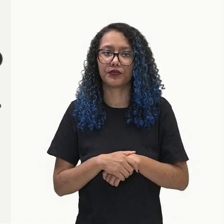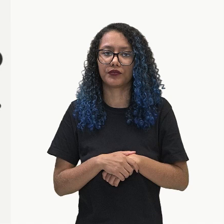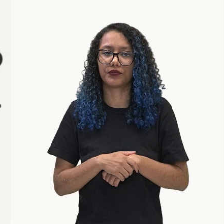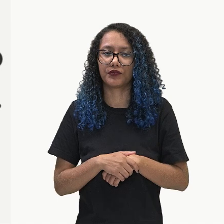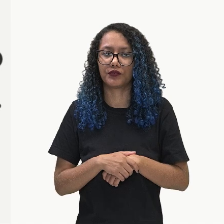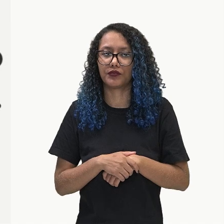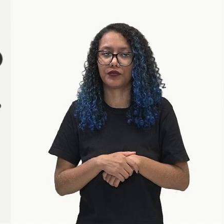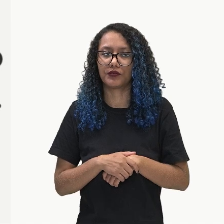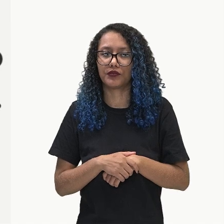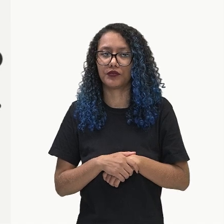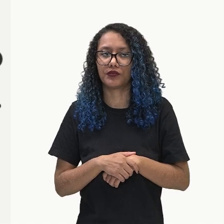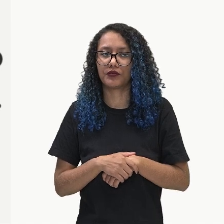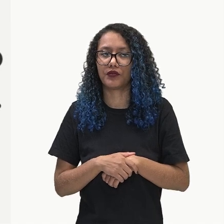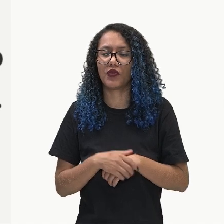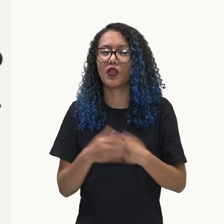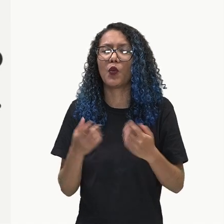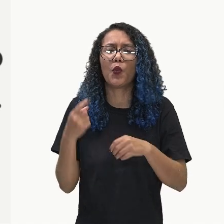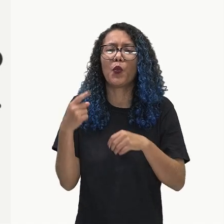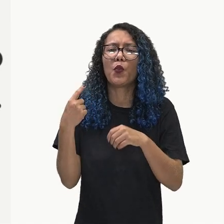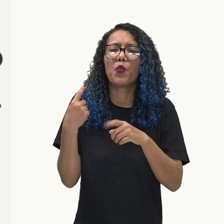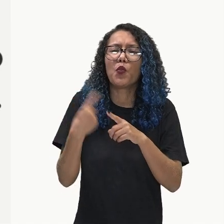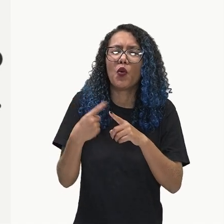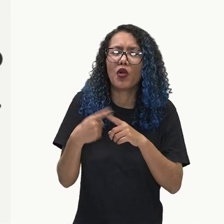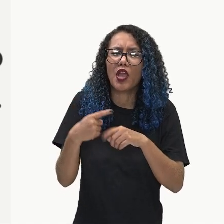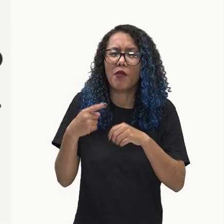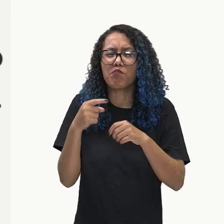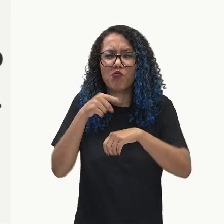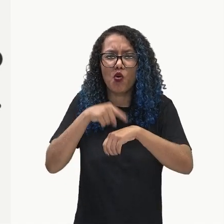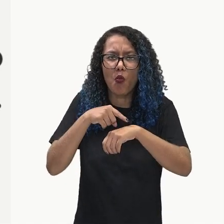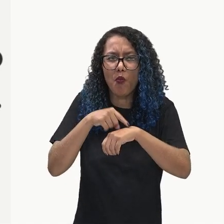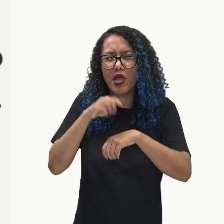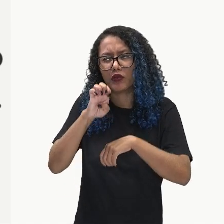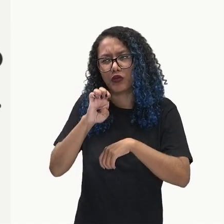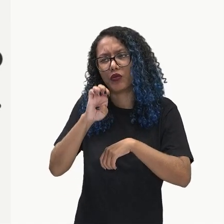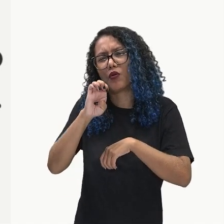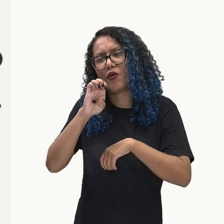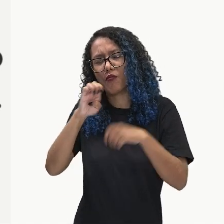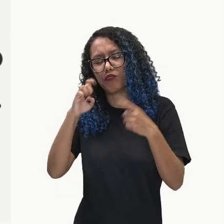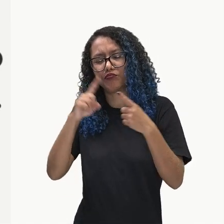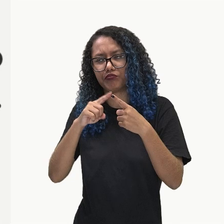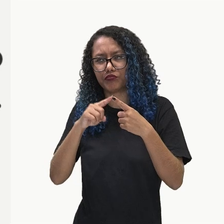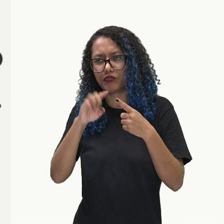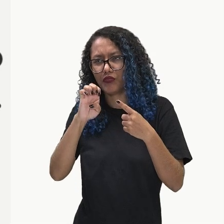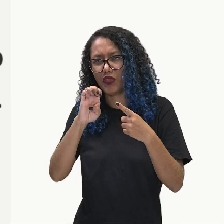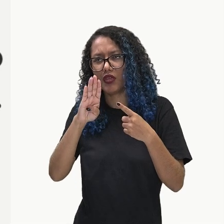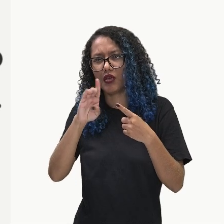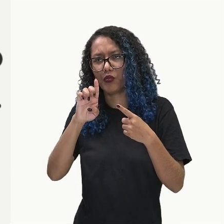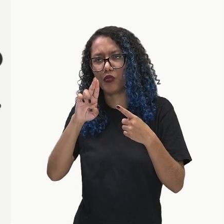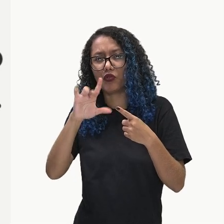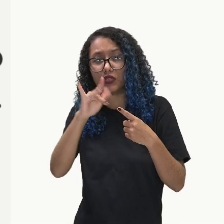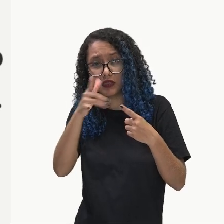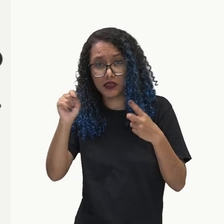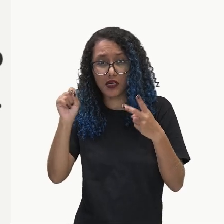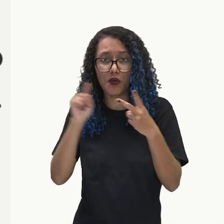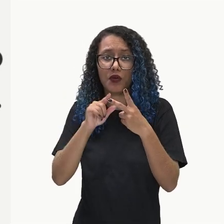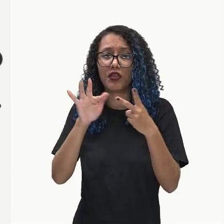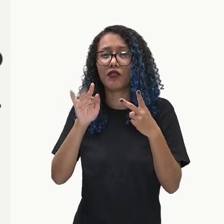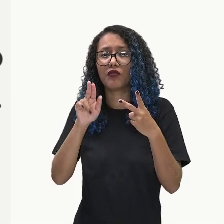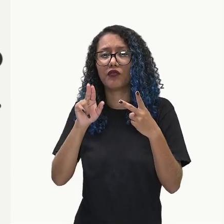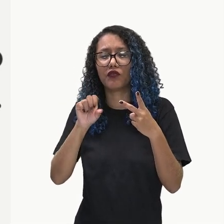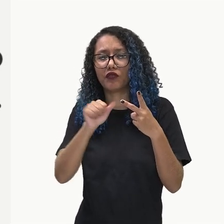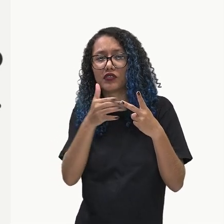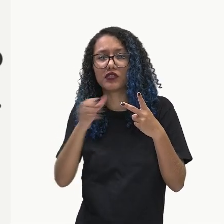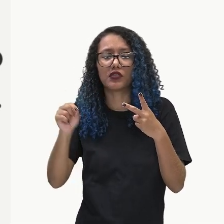se usa ali ponto de ebulição da água, ponto de fusão? Ponto de ebulição é o que?